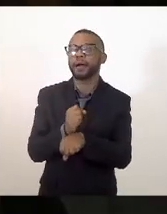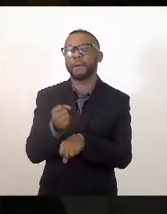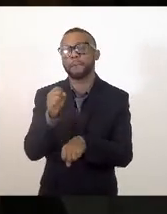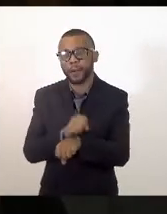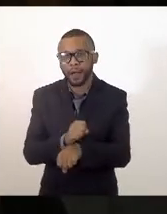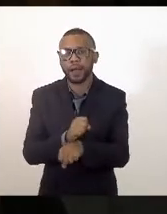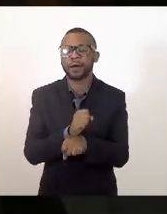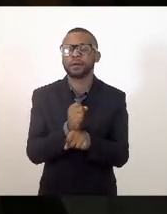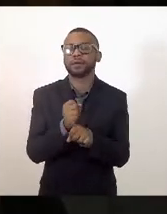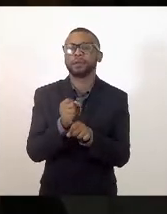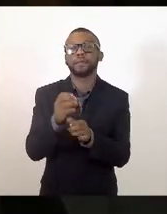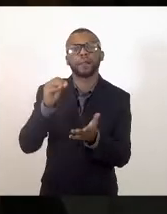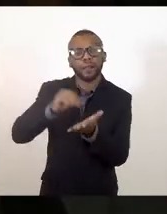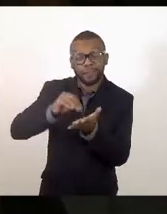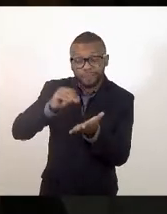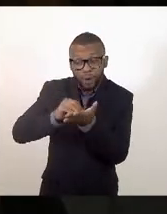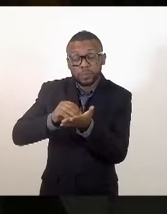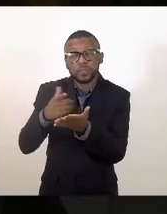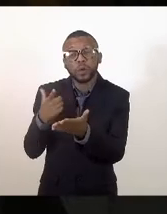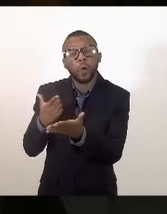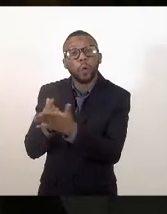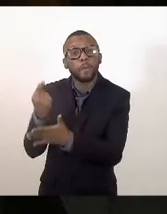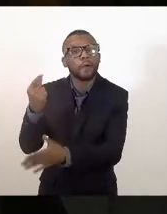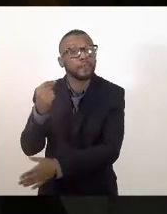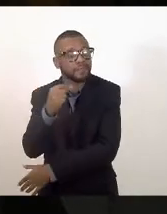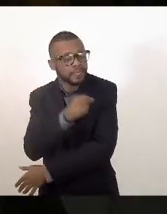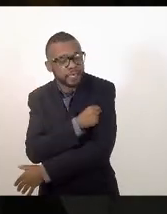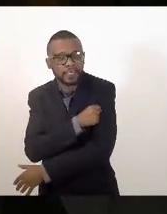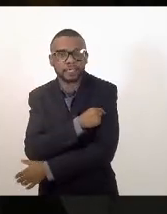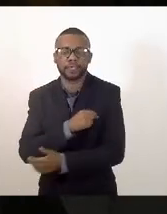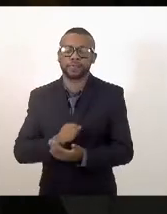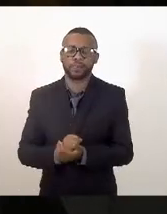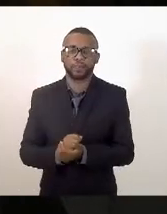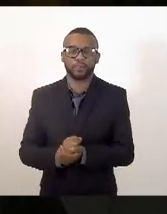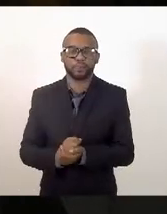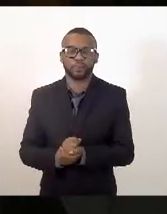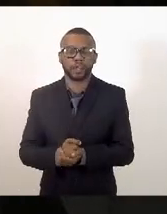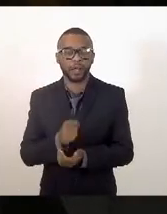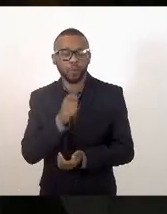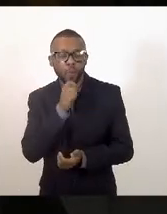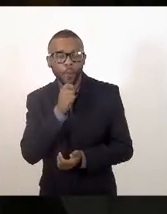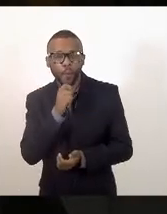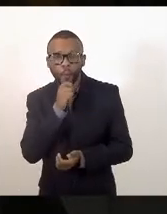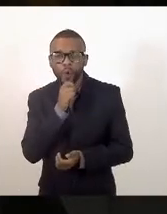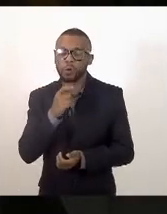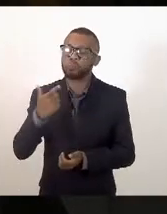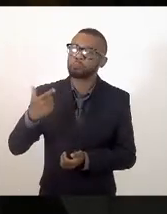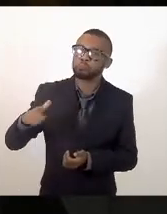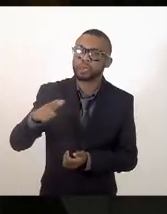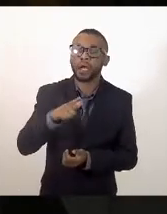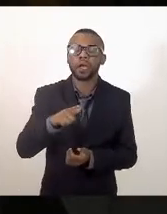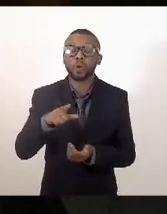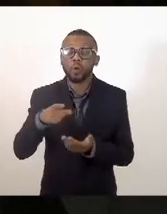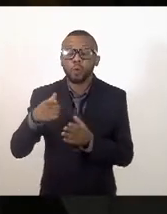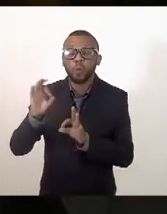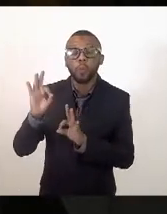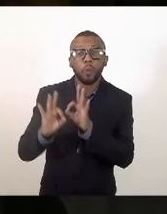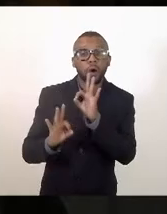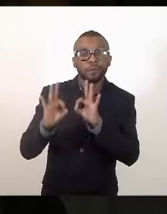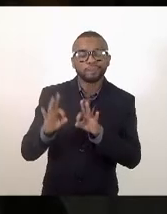pela falta de vacinas. Ainda não há uma